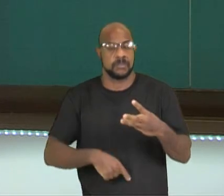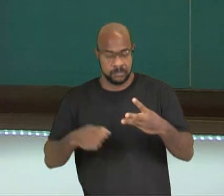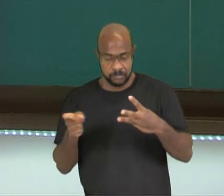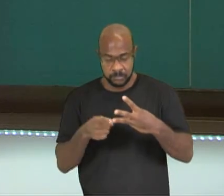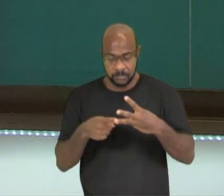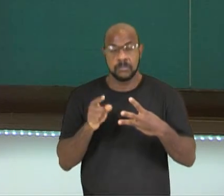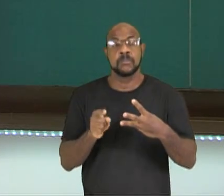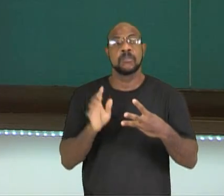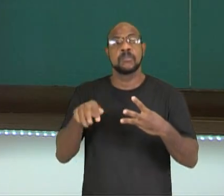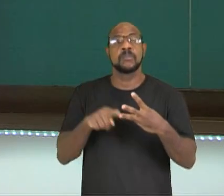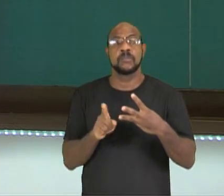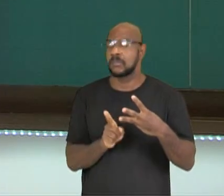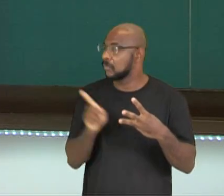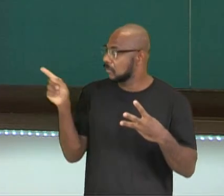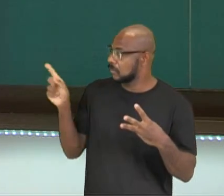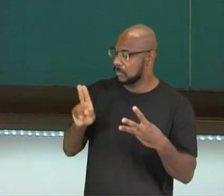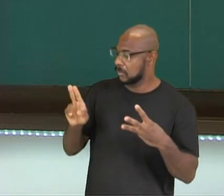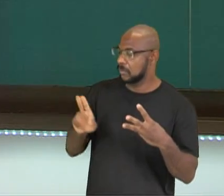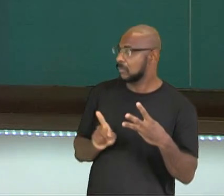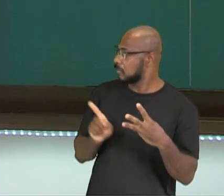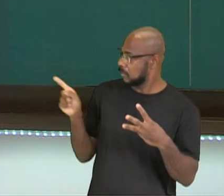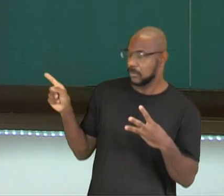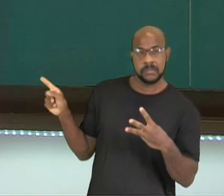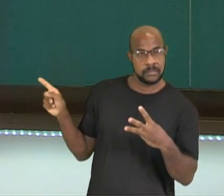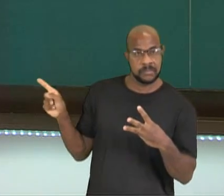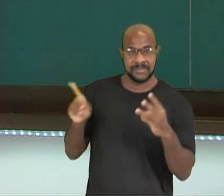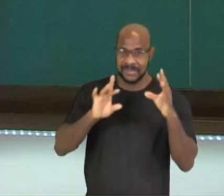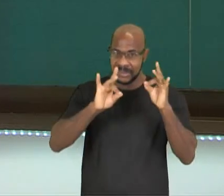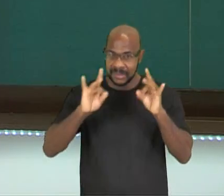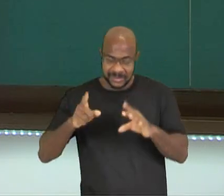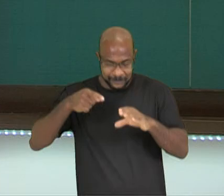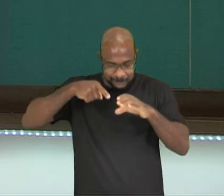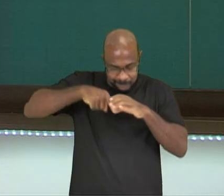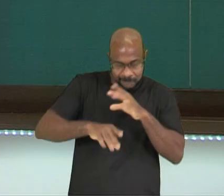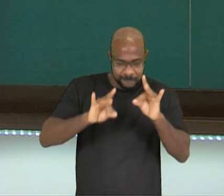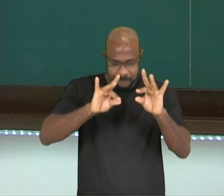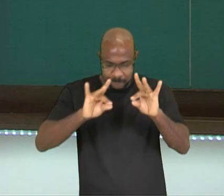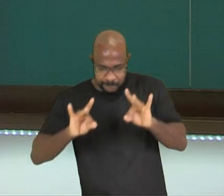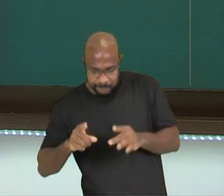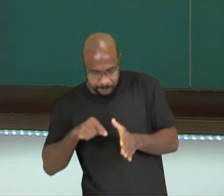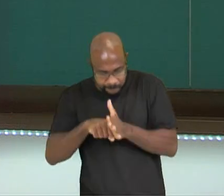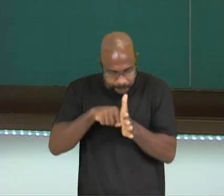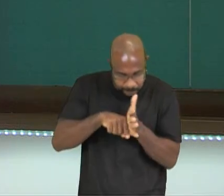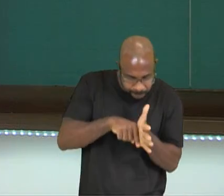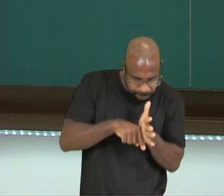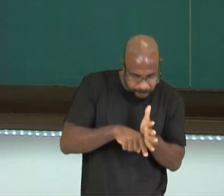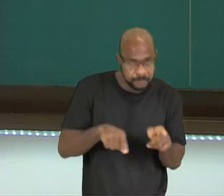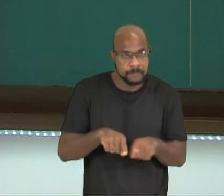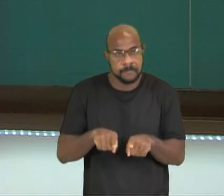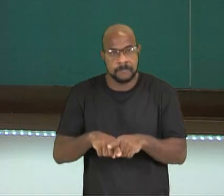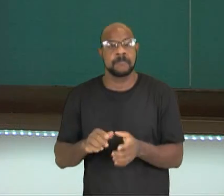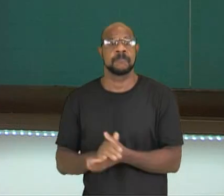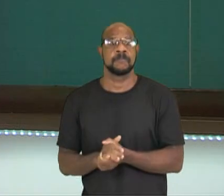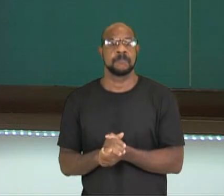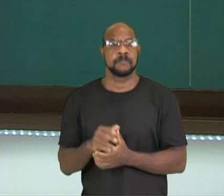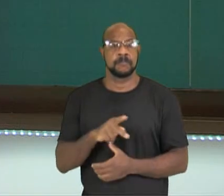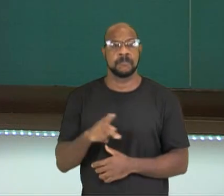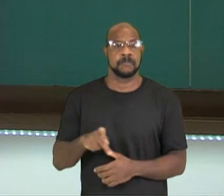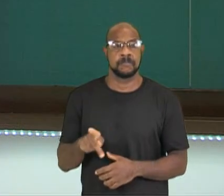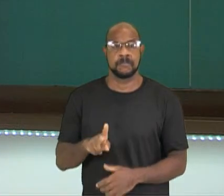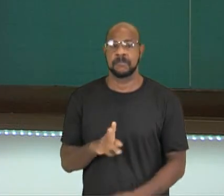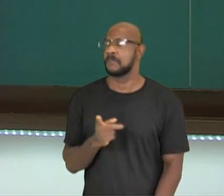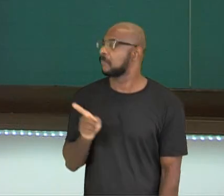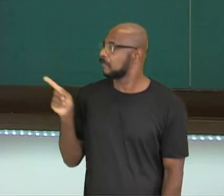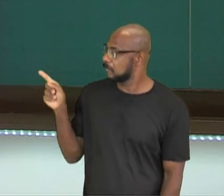na sequência, muito mais detalhado, mas a partir dos estudos anteriores, a classificação feita pelo professor